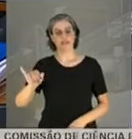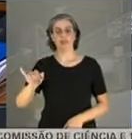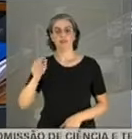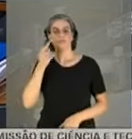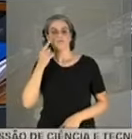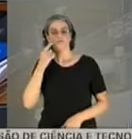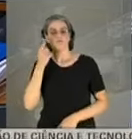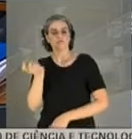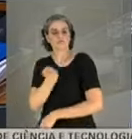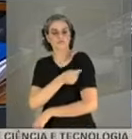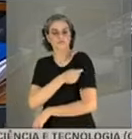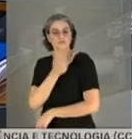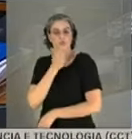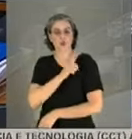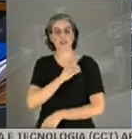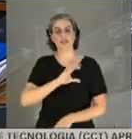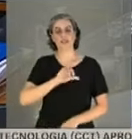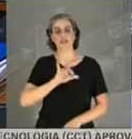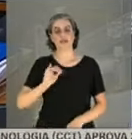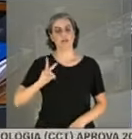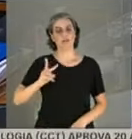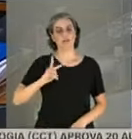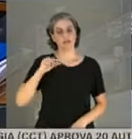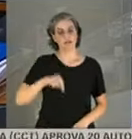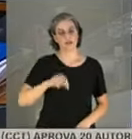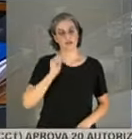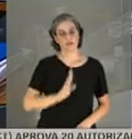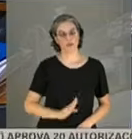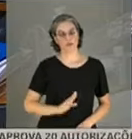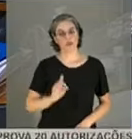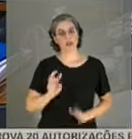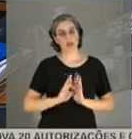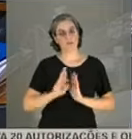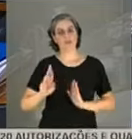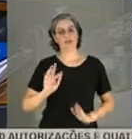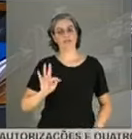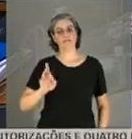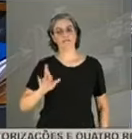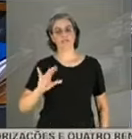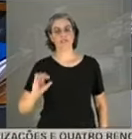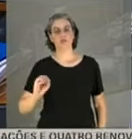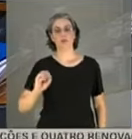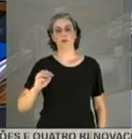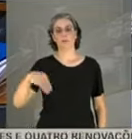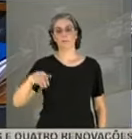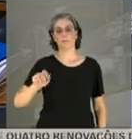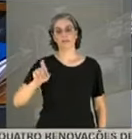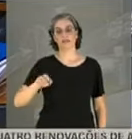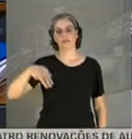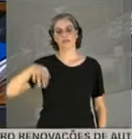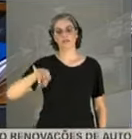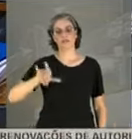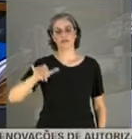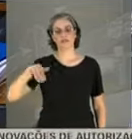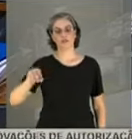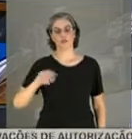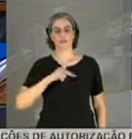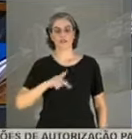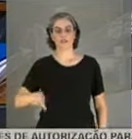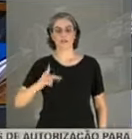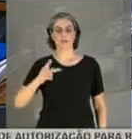clínicas privadas no Brasil. Representava a delegação Francisco Maximiano, presidente da Precisa. Esse é